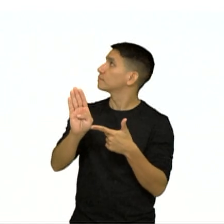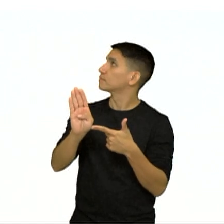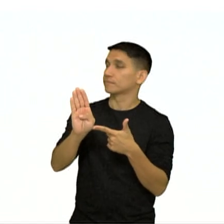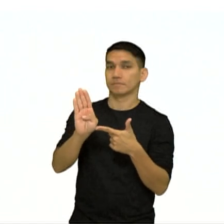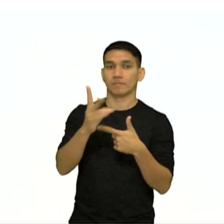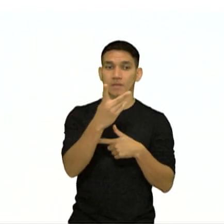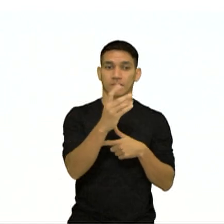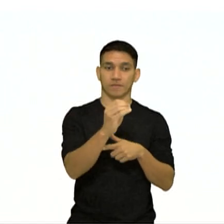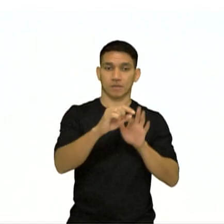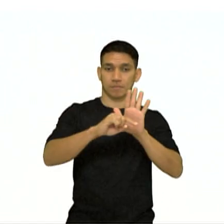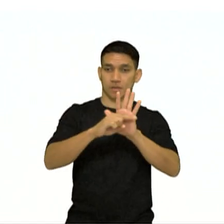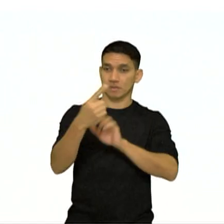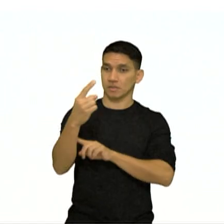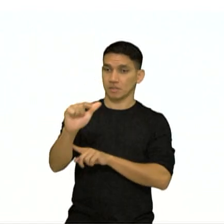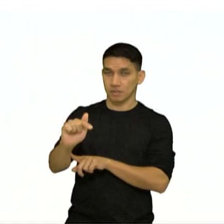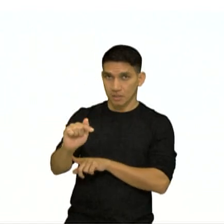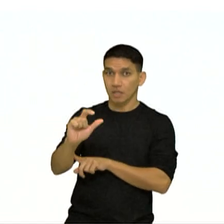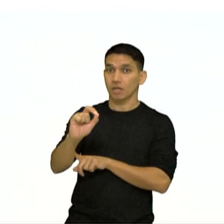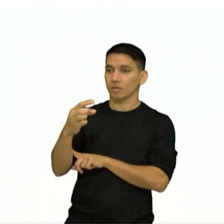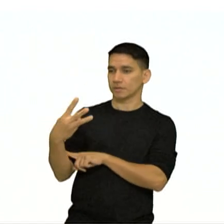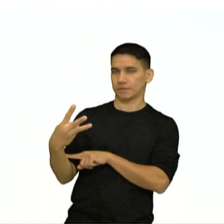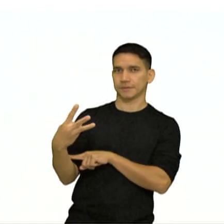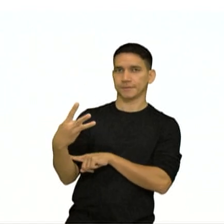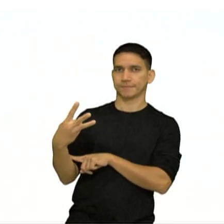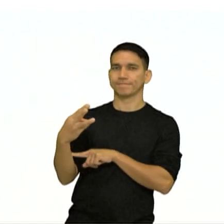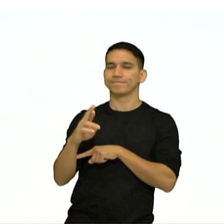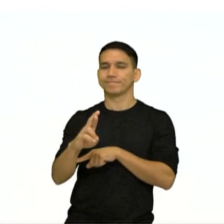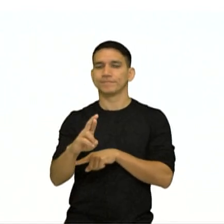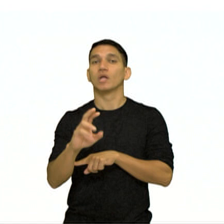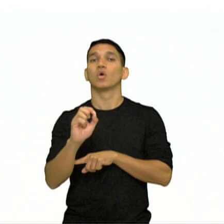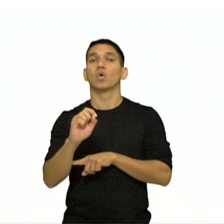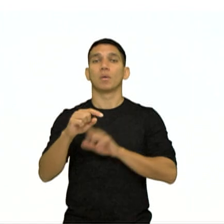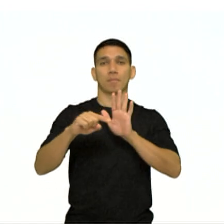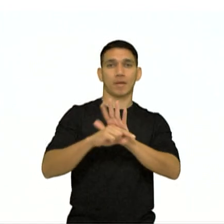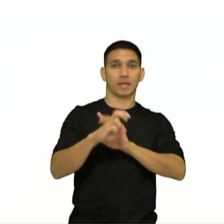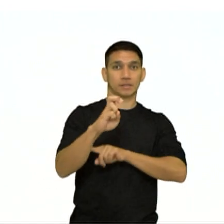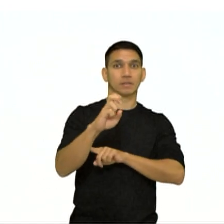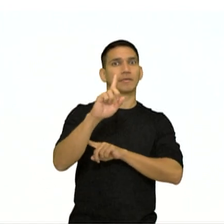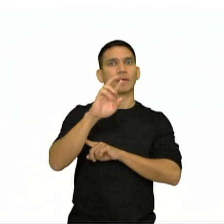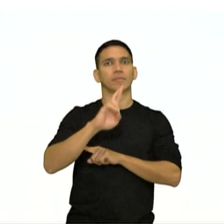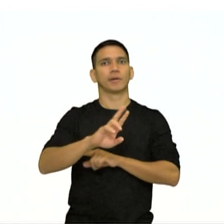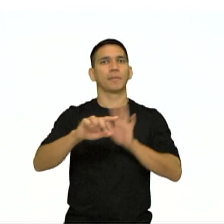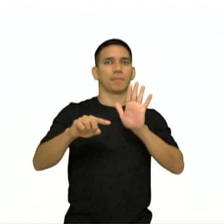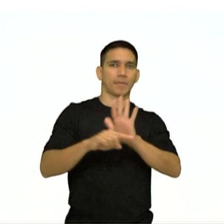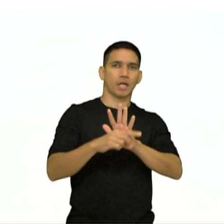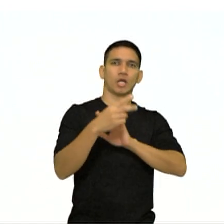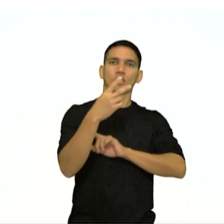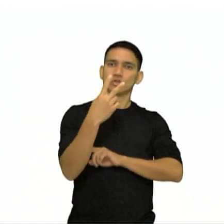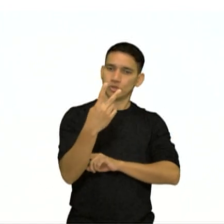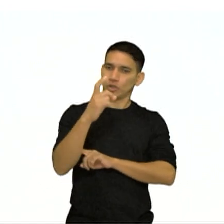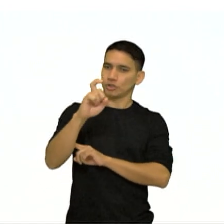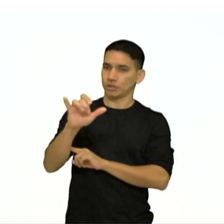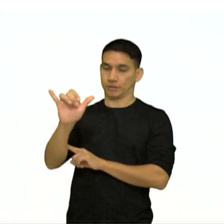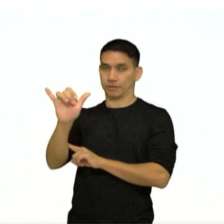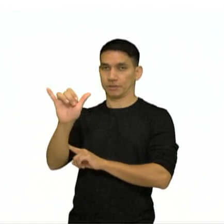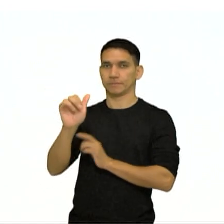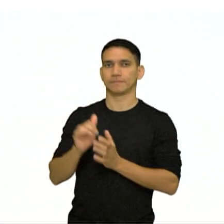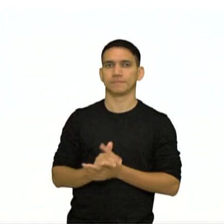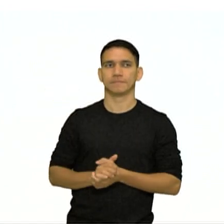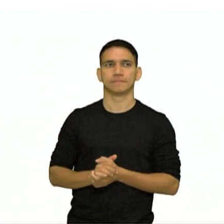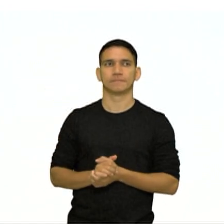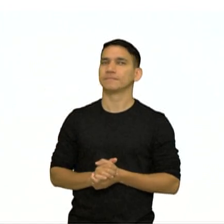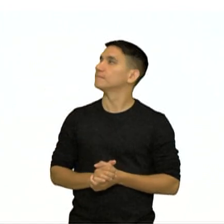letra B 20 - 17 é três e três menos cinco é menos 2X Y